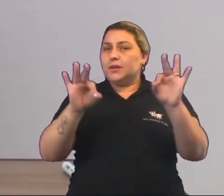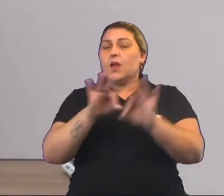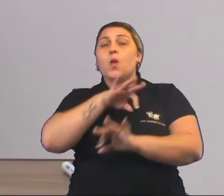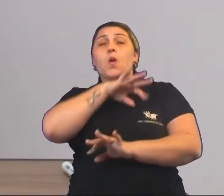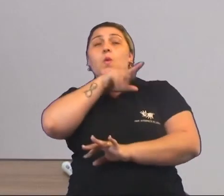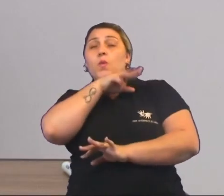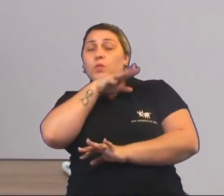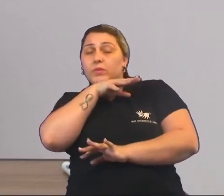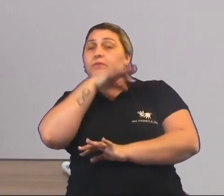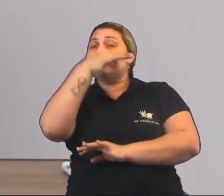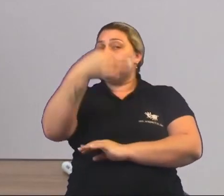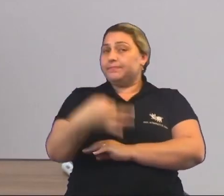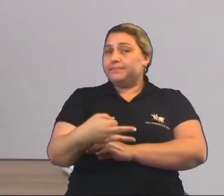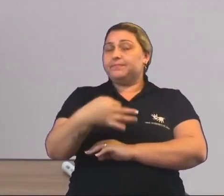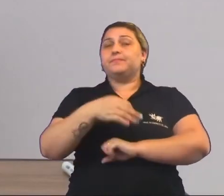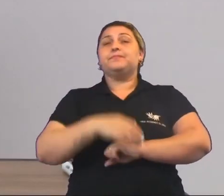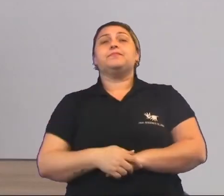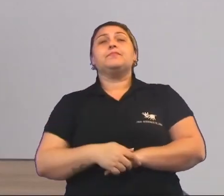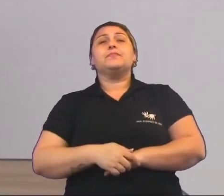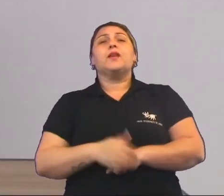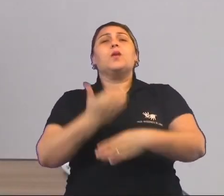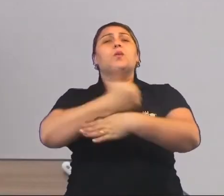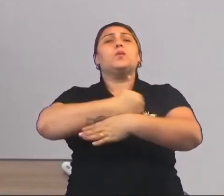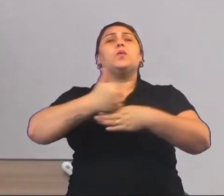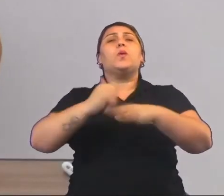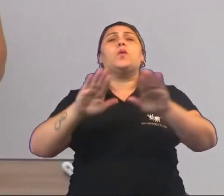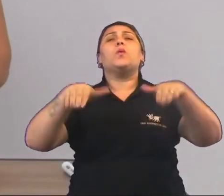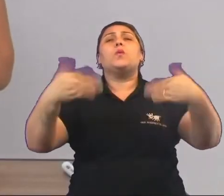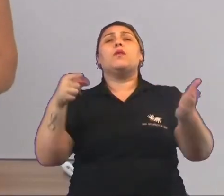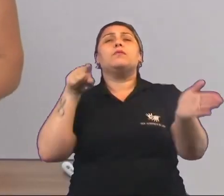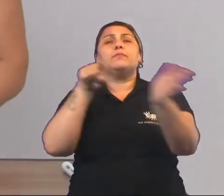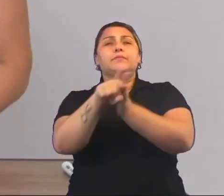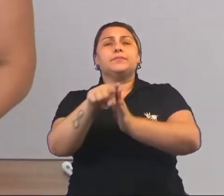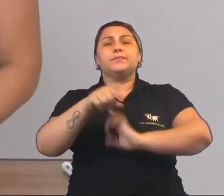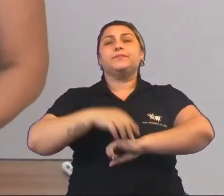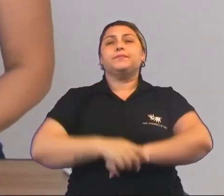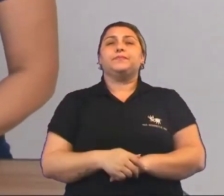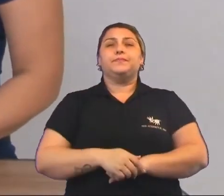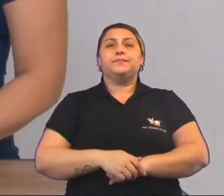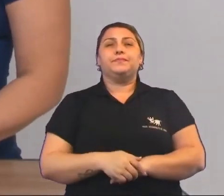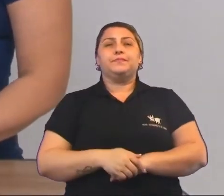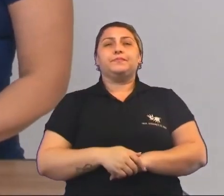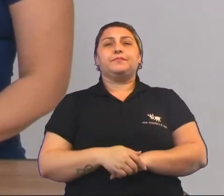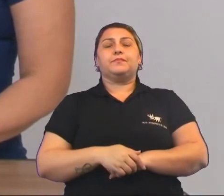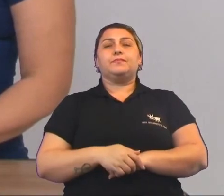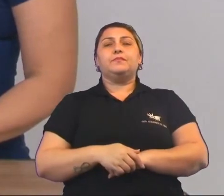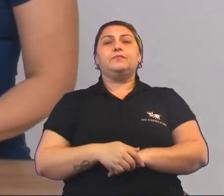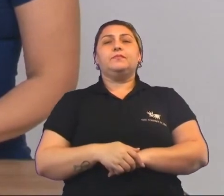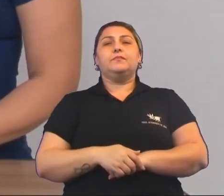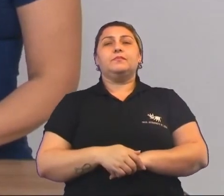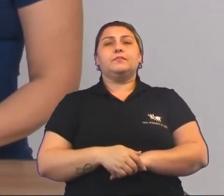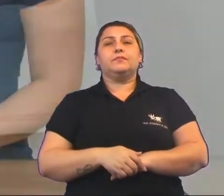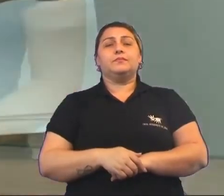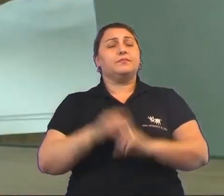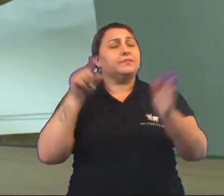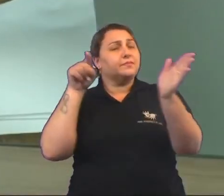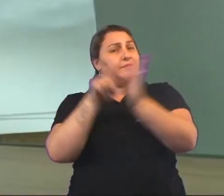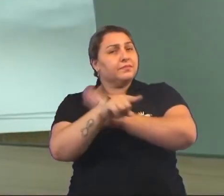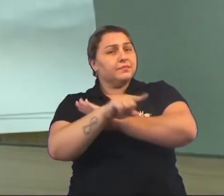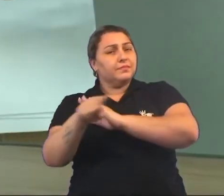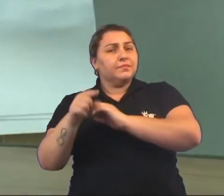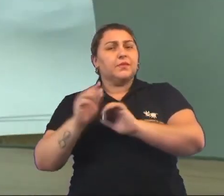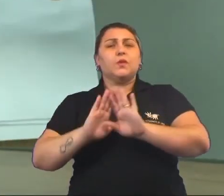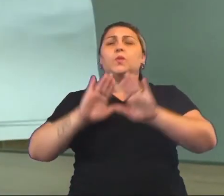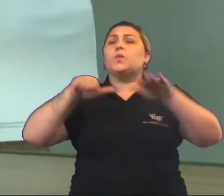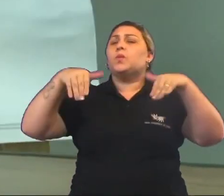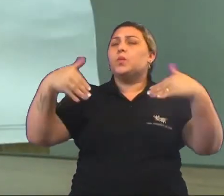ruim ou maior, não é mesmo? E a moral da história, a próxima perguntinha que eu trago para vocês, e a última da aula de hoje, eu pergunto a